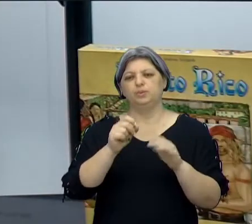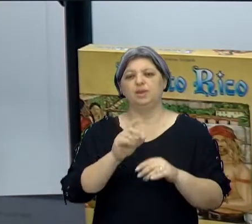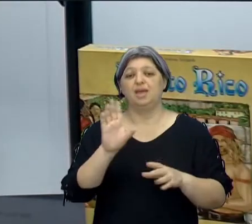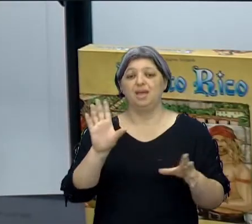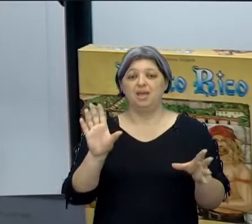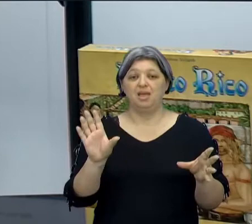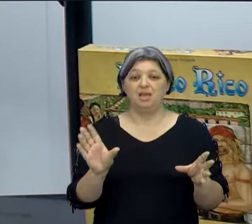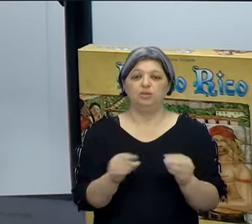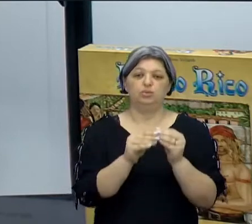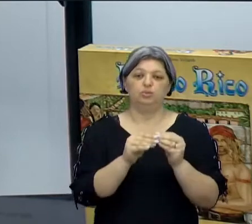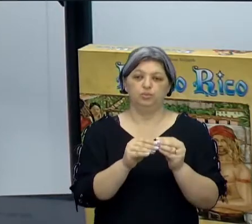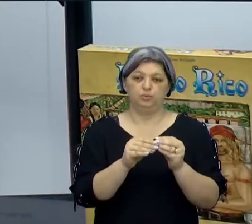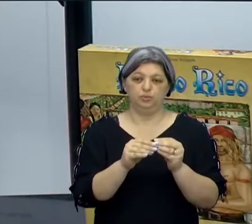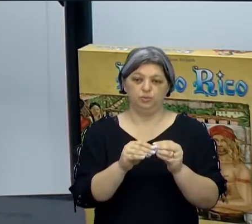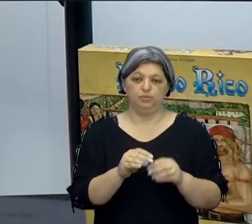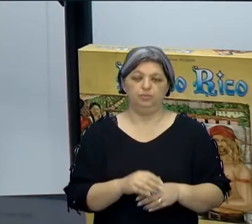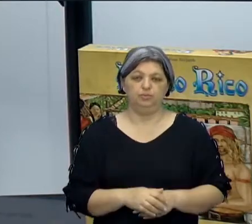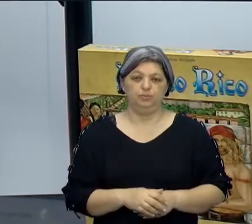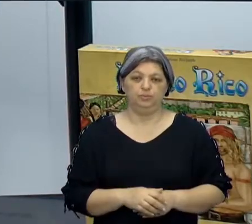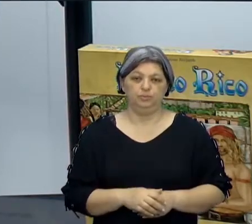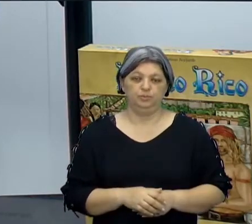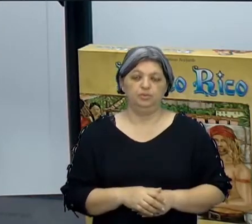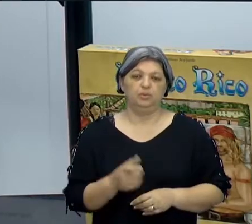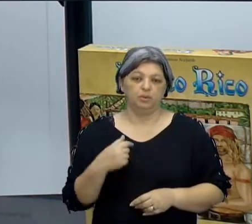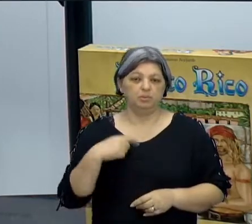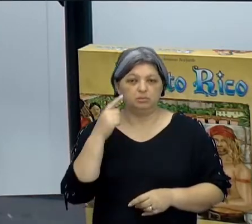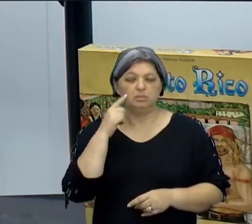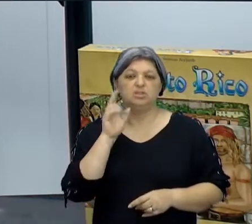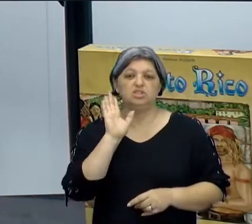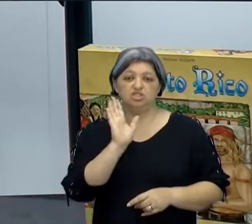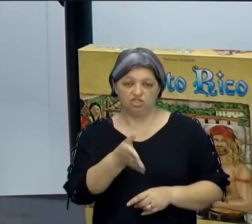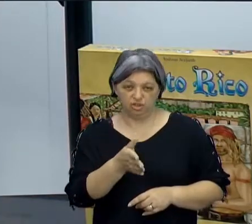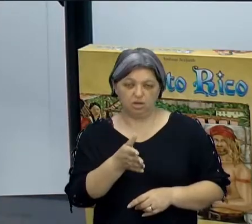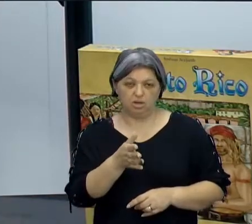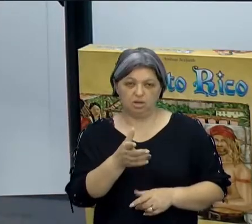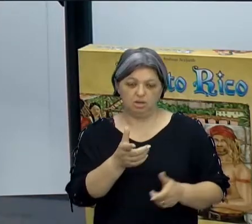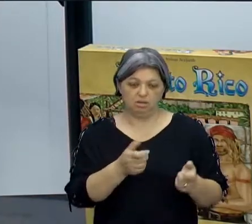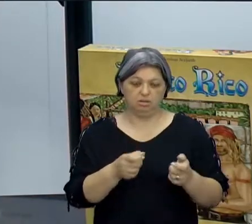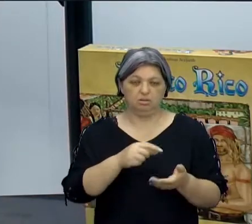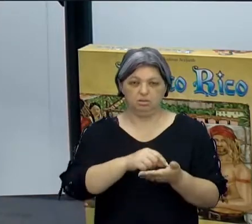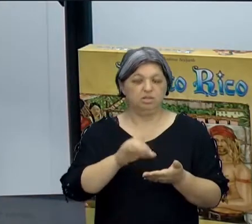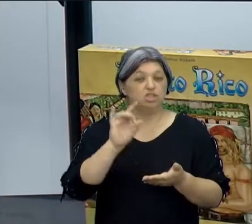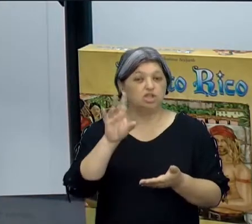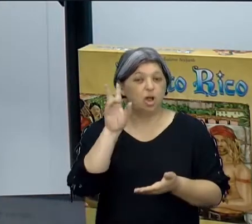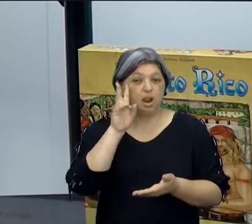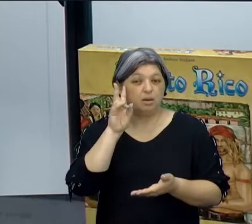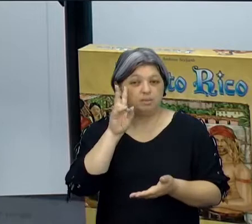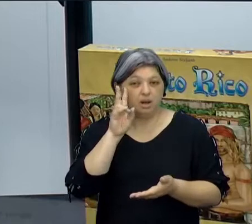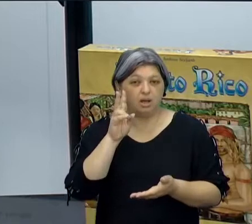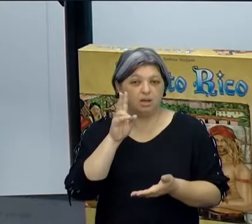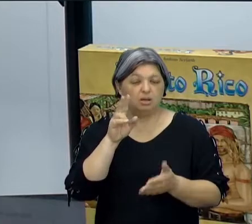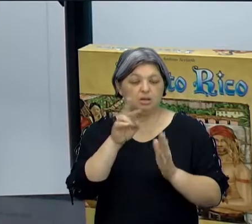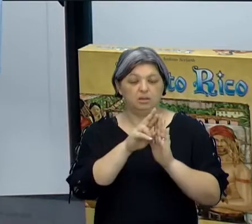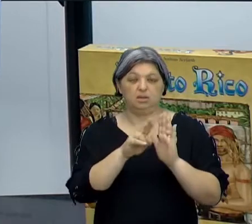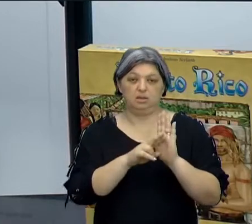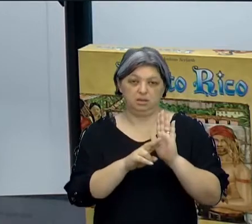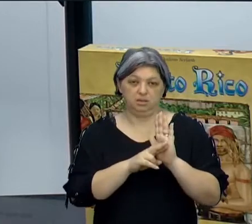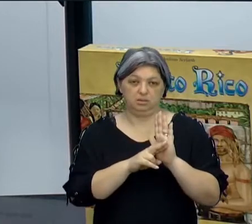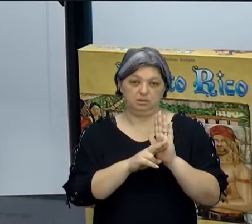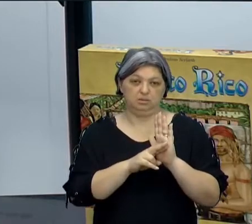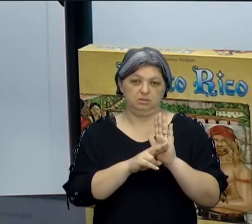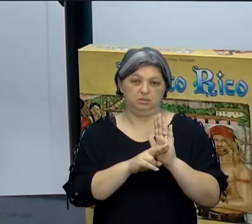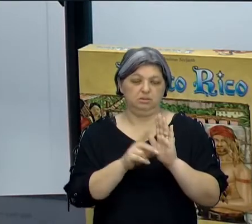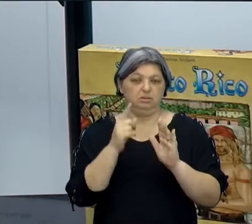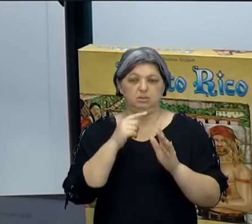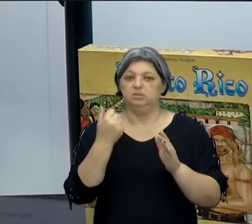resumo. Então, suponhamos que você já jogou o Porto Rico. Você só quer relembrar as regras. Você não vai